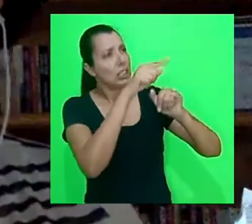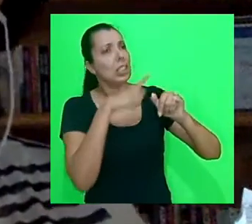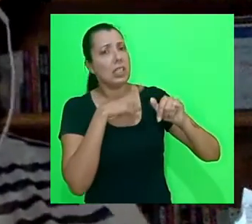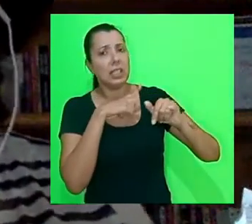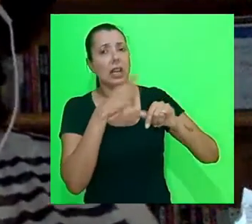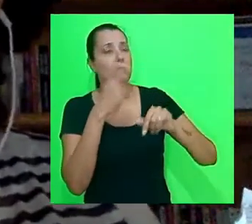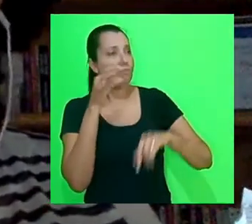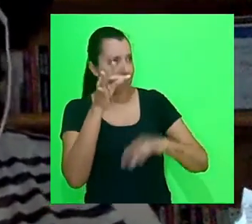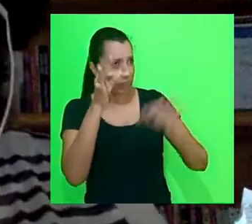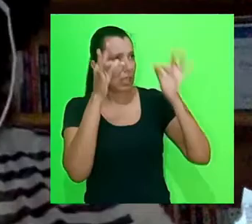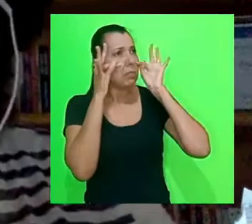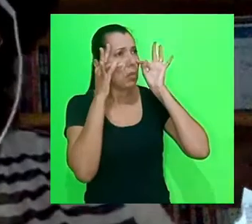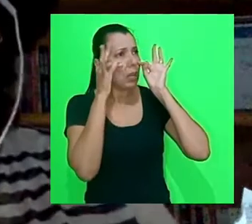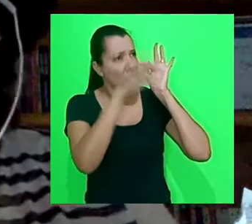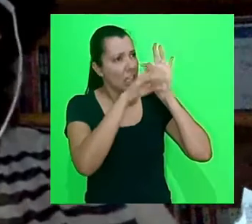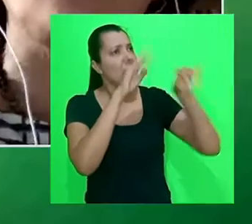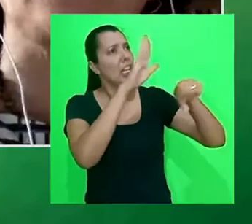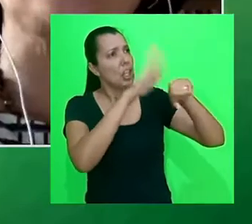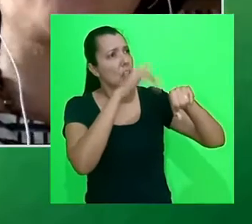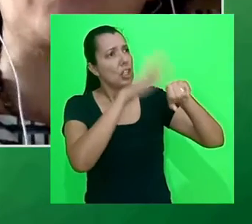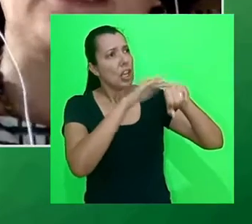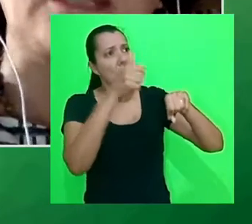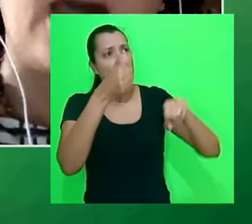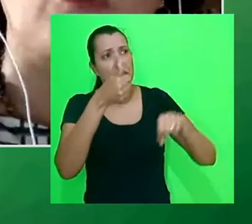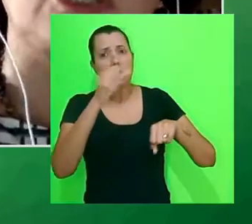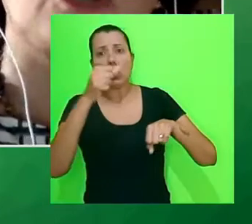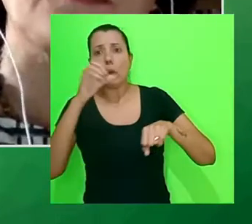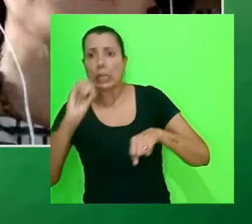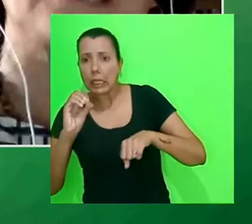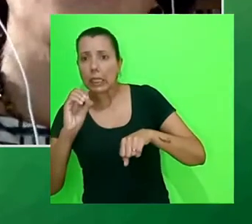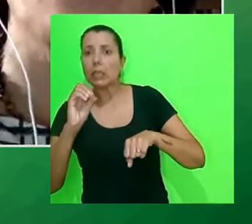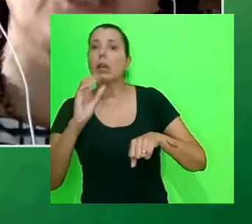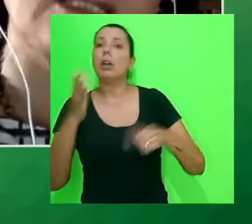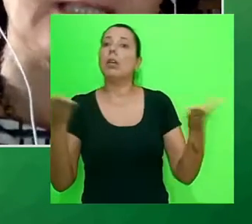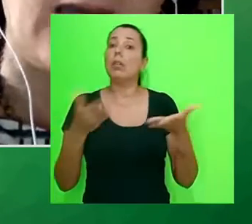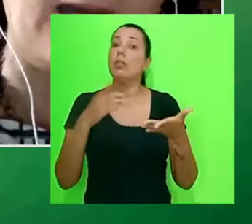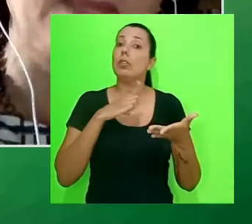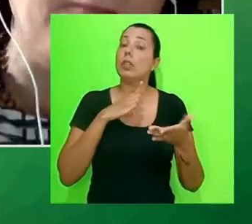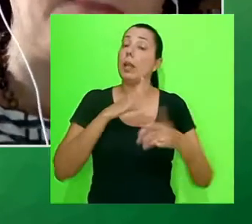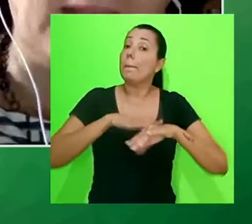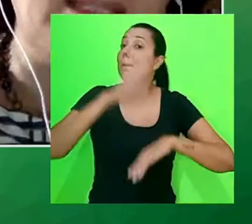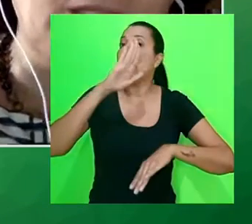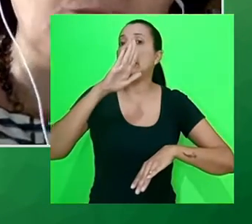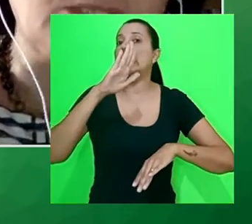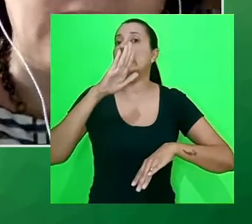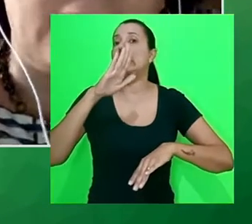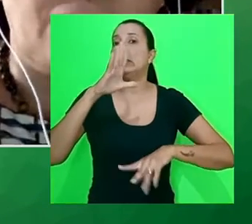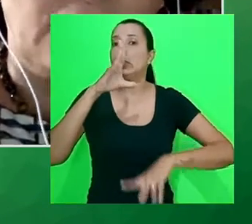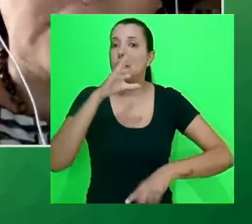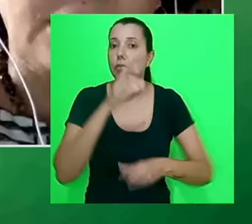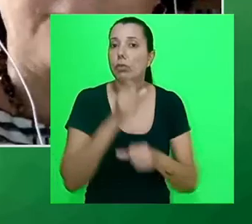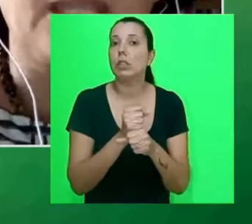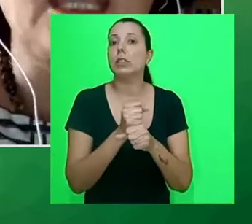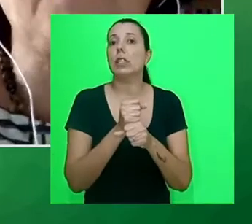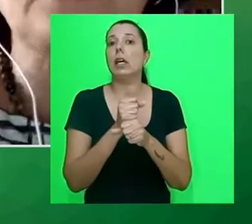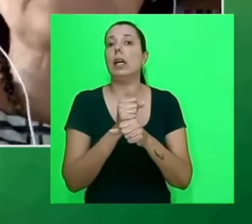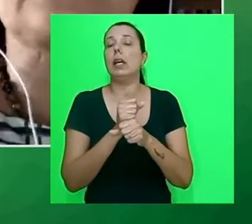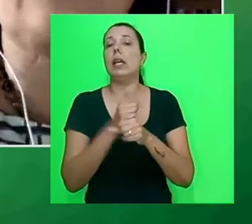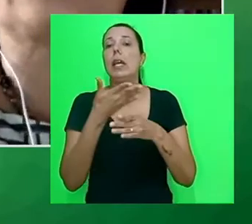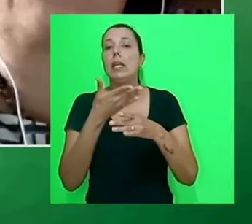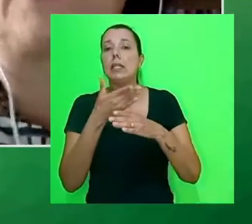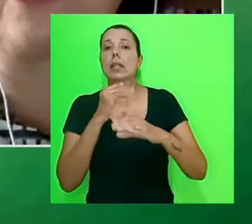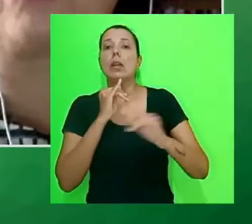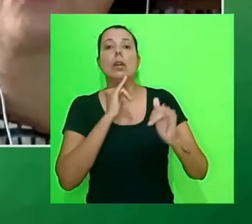se ele funciona ainda, mas o 180 é o canal que nós precisamos utilizar para denunciar a violência.